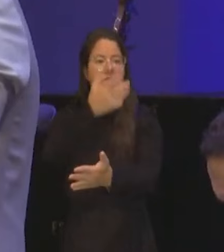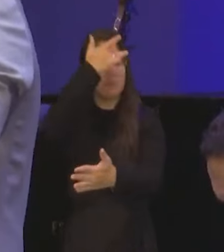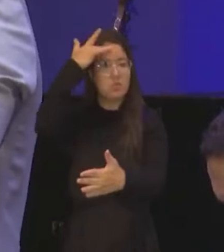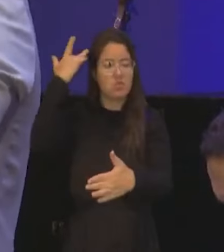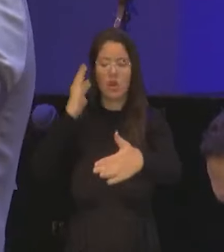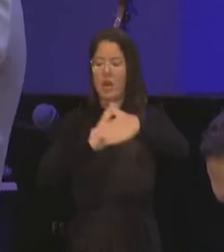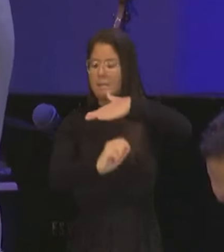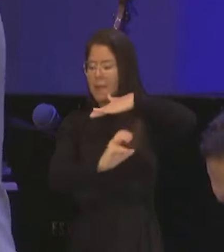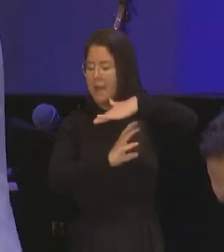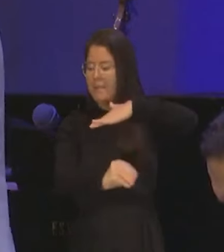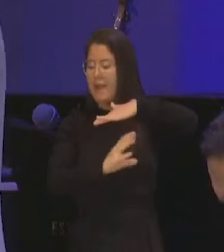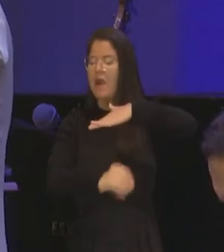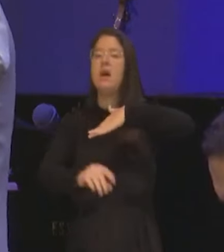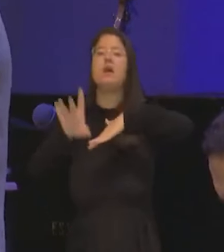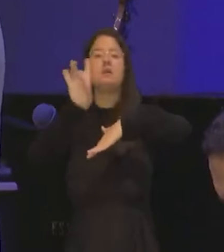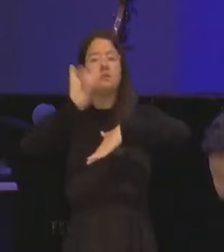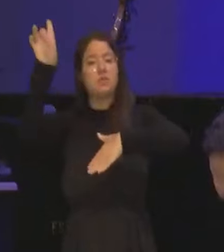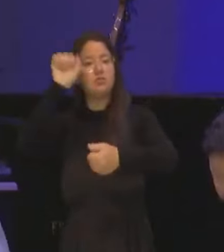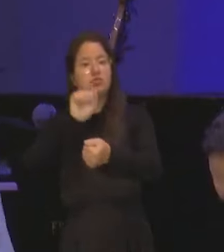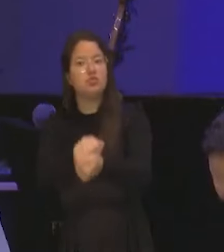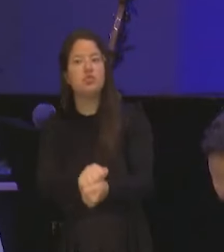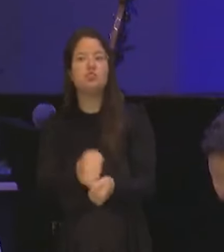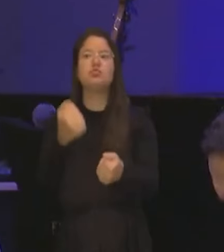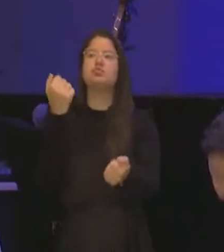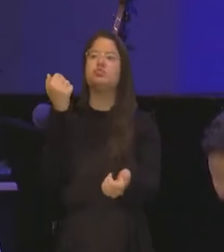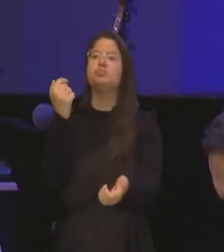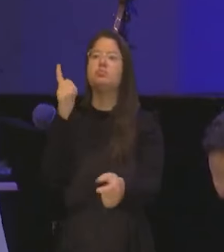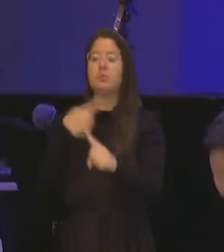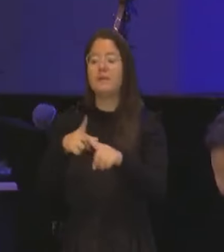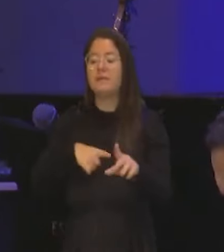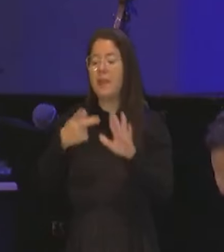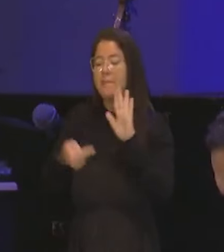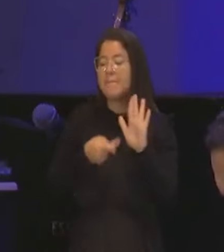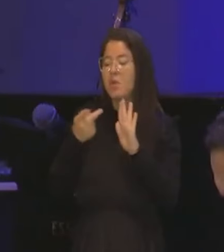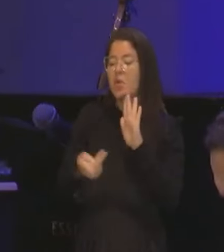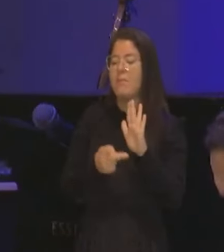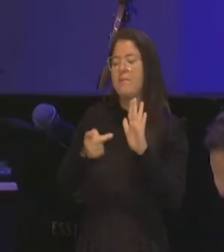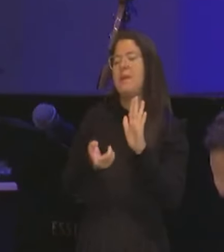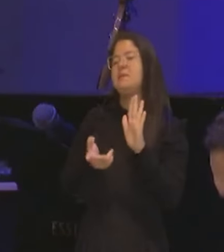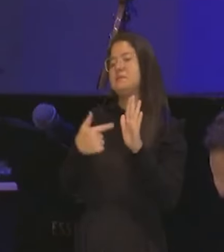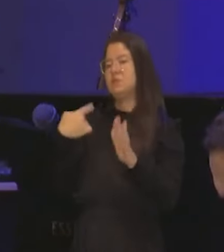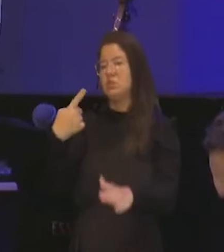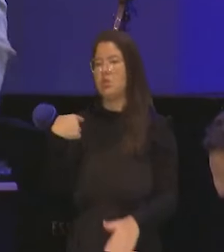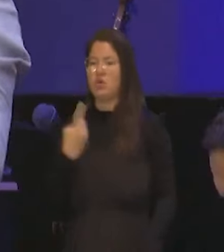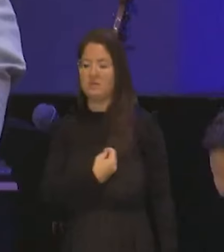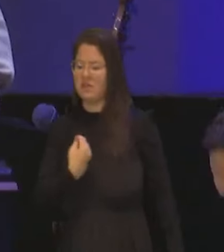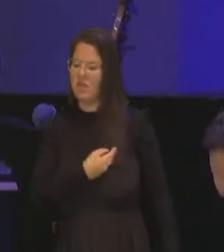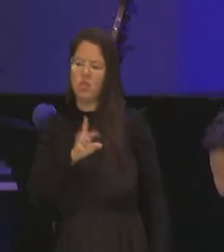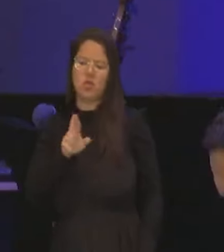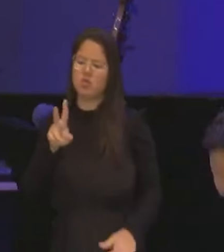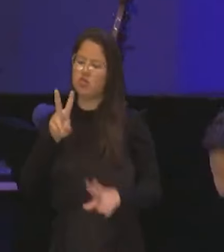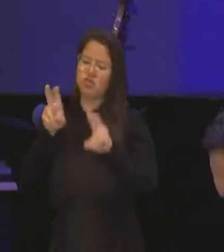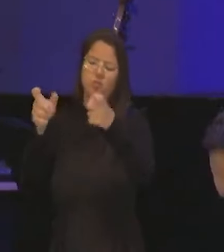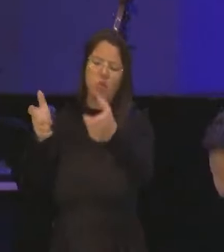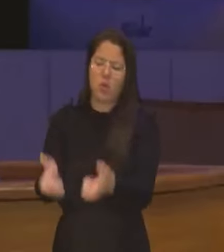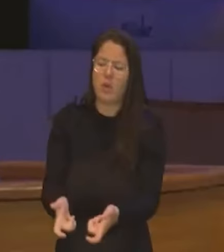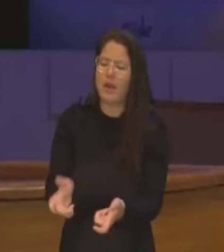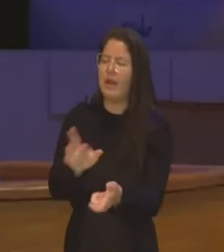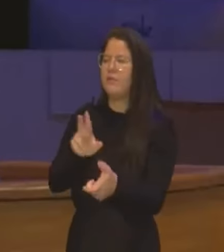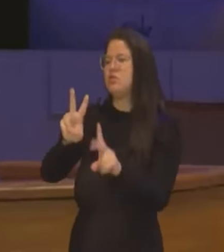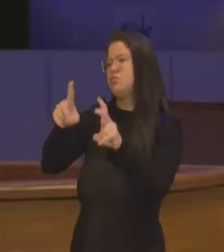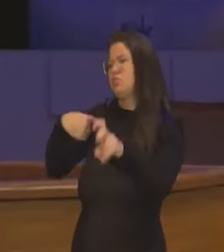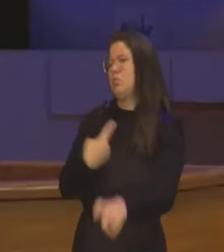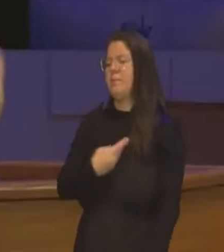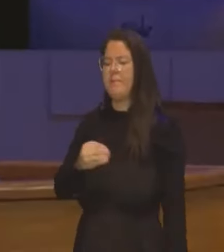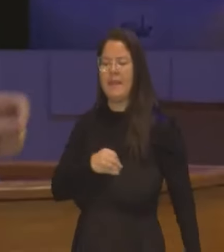se manifestando no meio do caos, porque há uma promessa de Deus sobre a nossa vida. Não é sobre os lugares, não é sobre o nosso